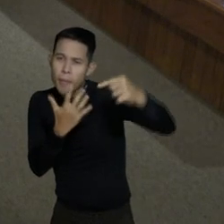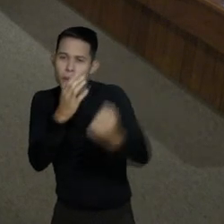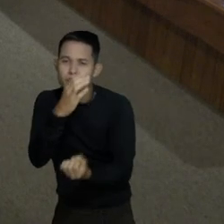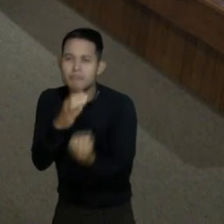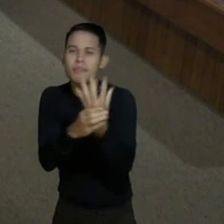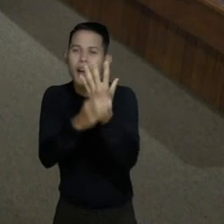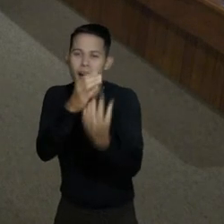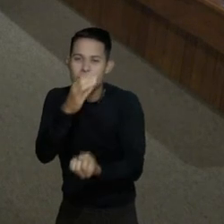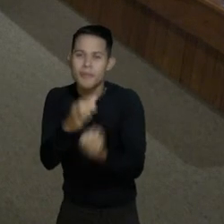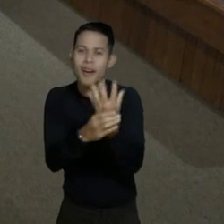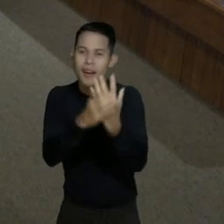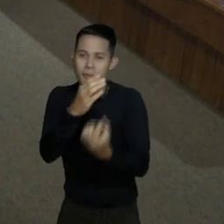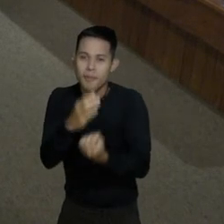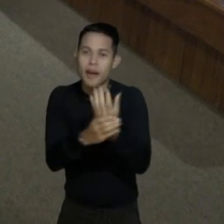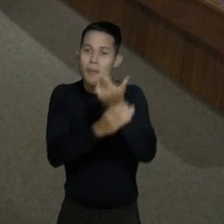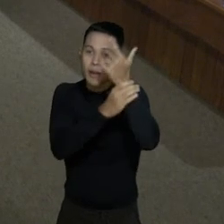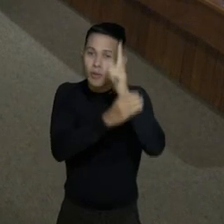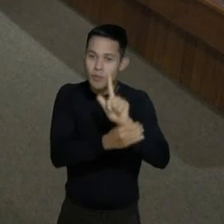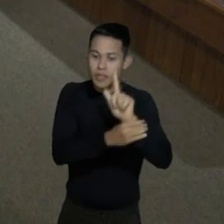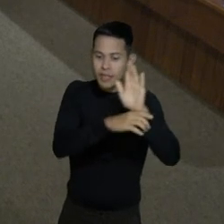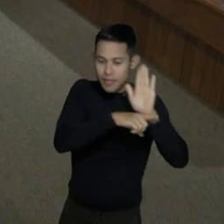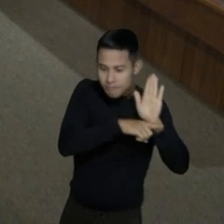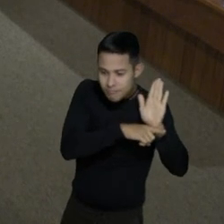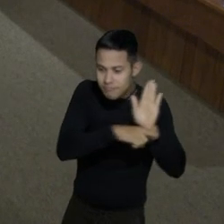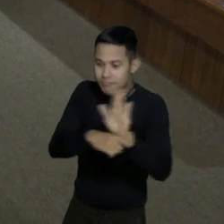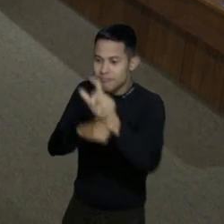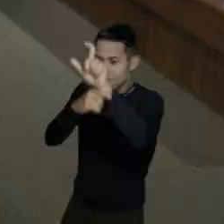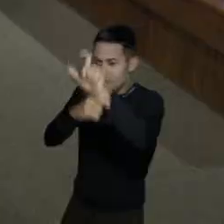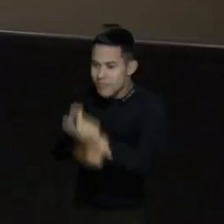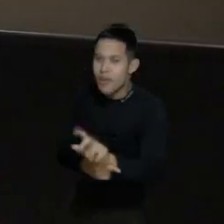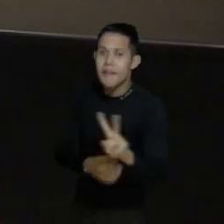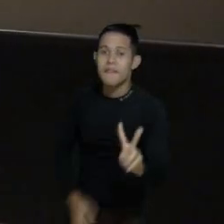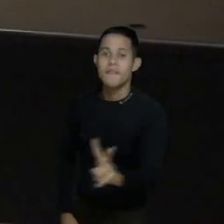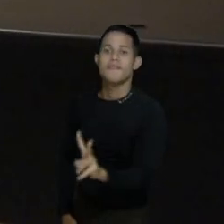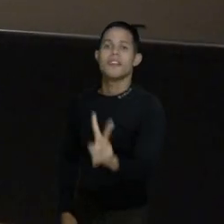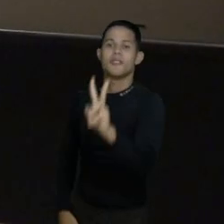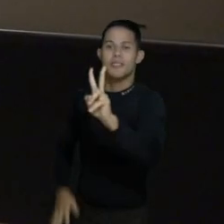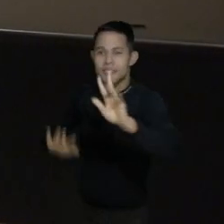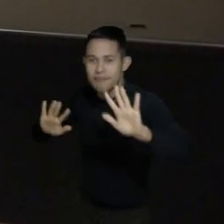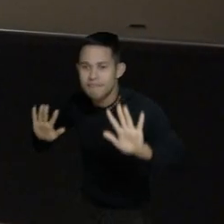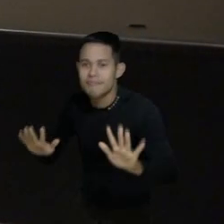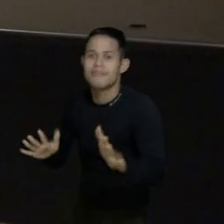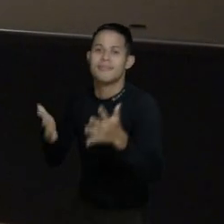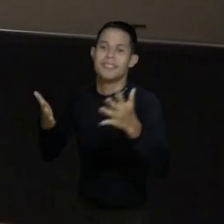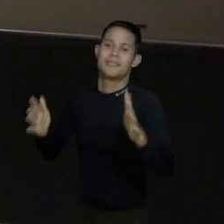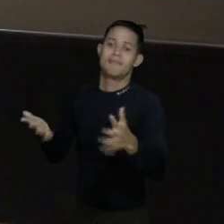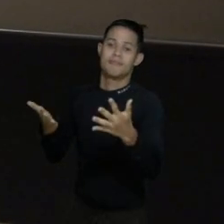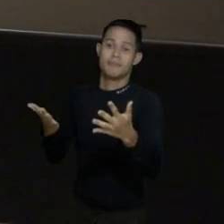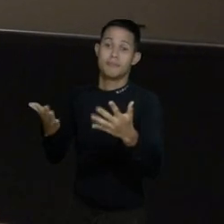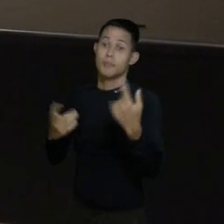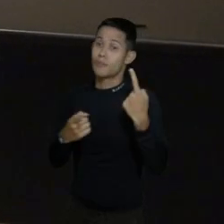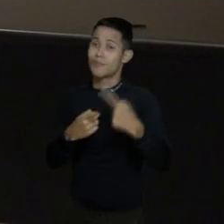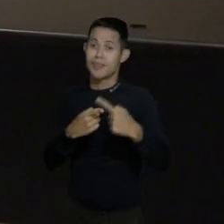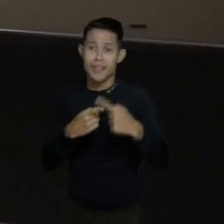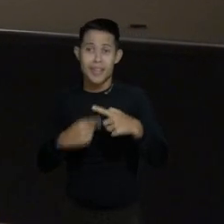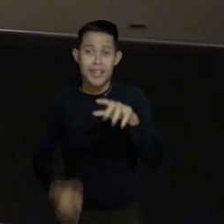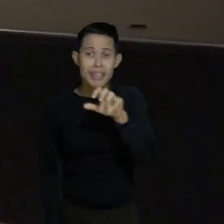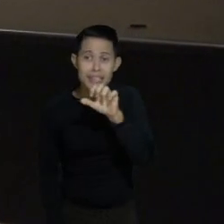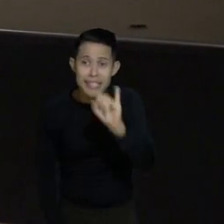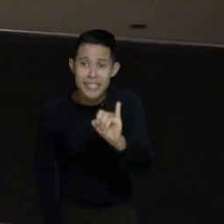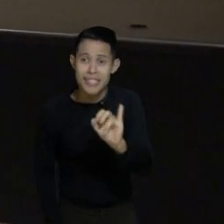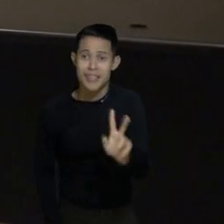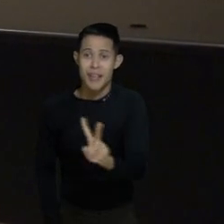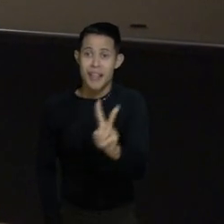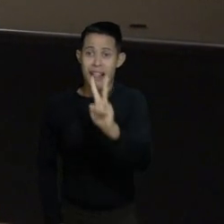tenha essa sensação de pertencimento e de valorização porque se a gente não valoriza o que a gente faz é mandar